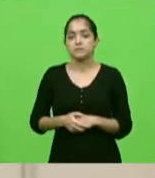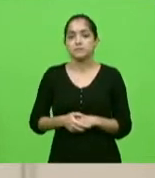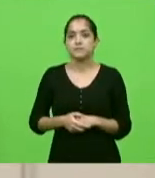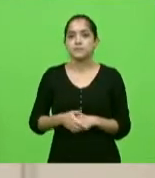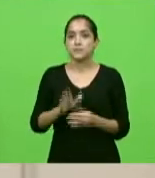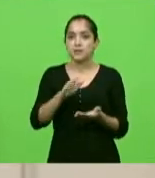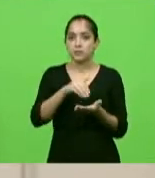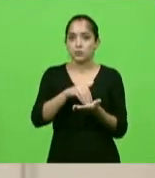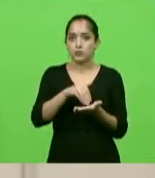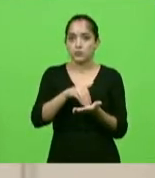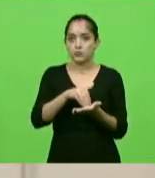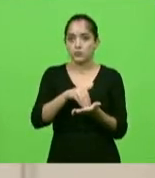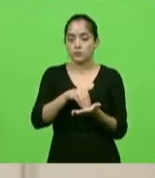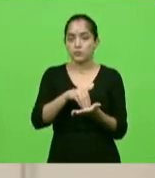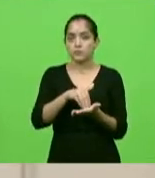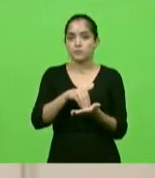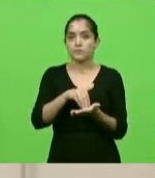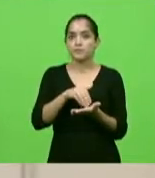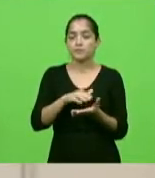E, por último,